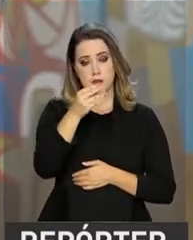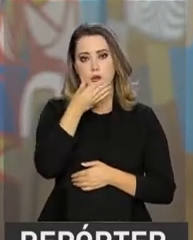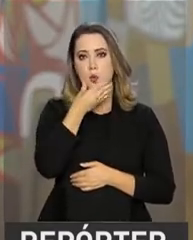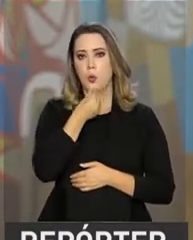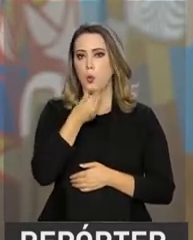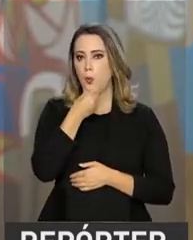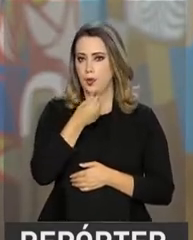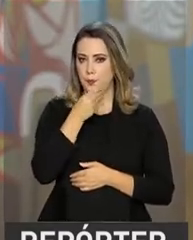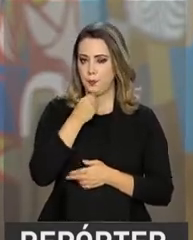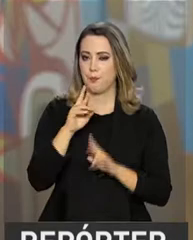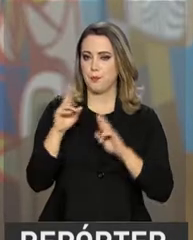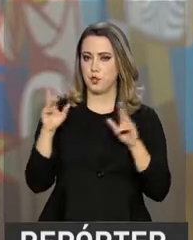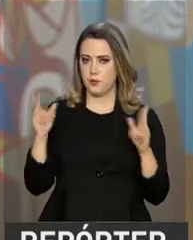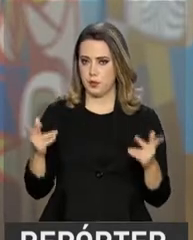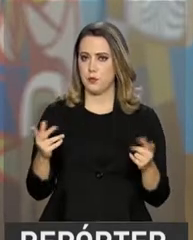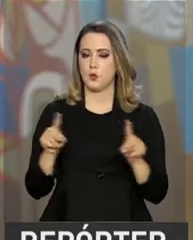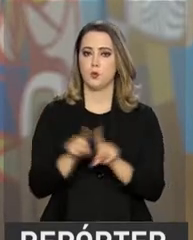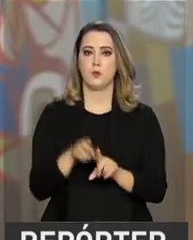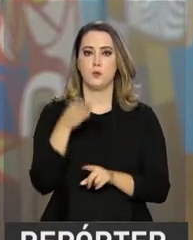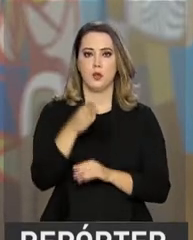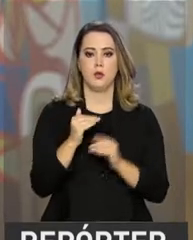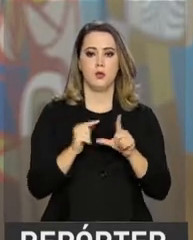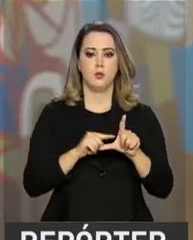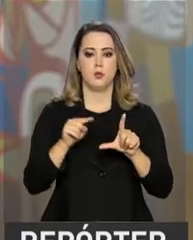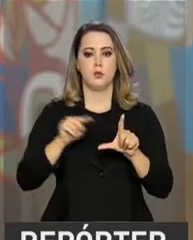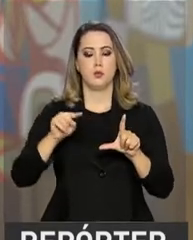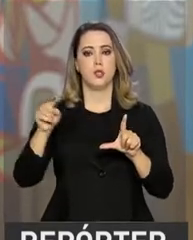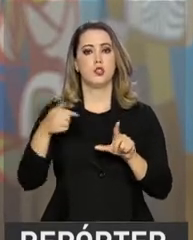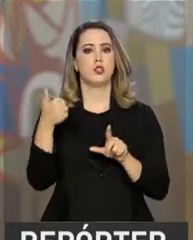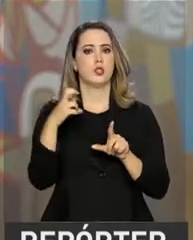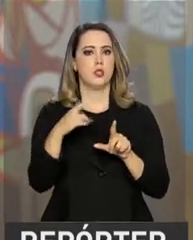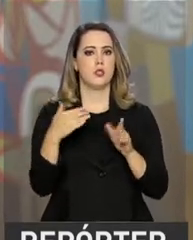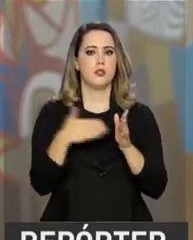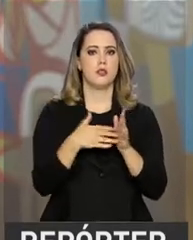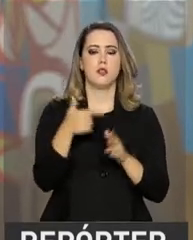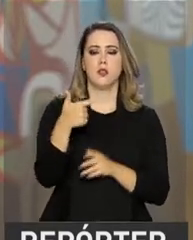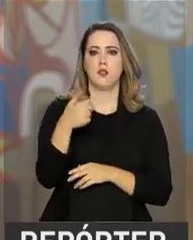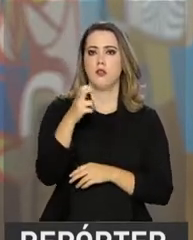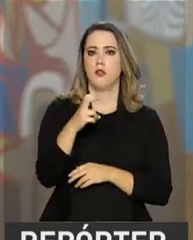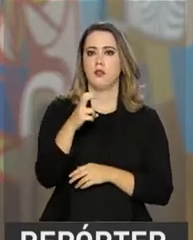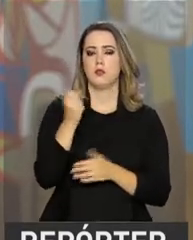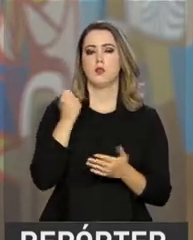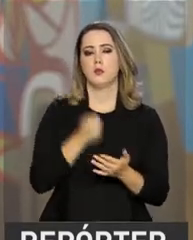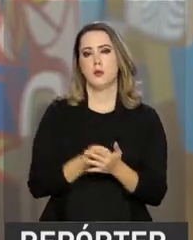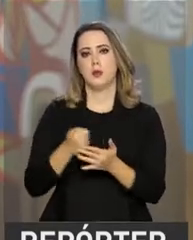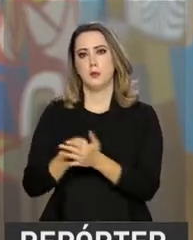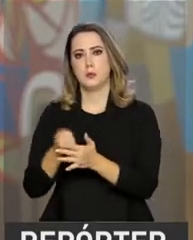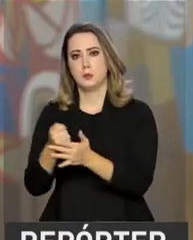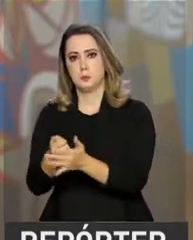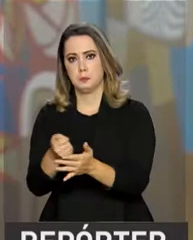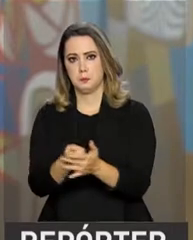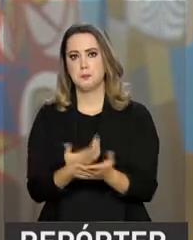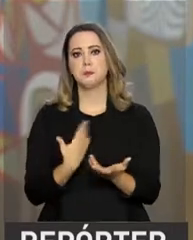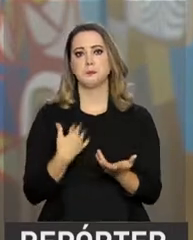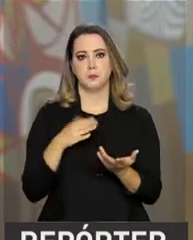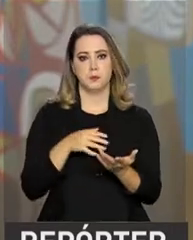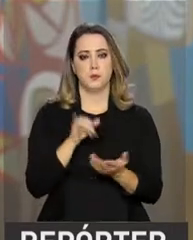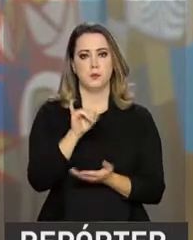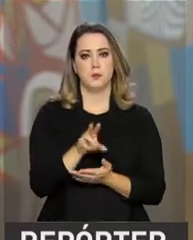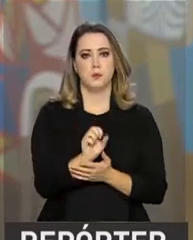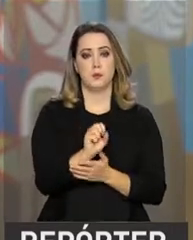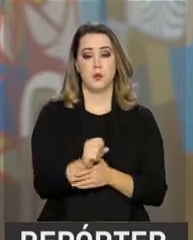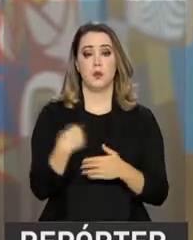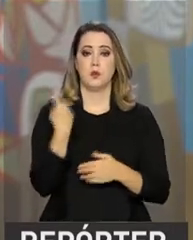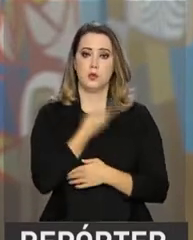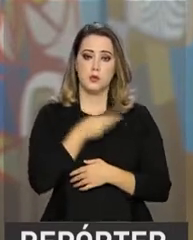de um aumento gradual de 15 para 25 anos no tempo de contribuição a tv nbr vai acompanhar